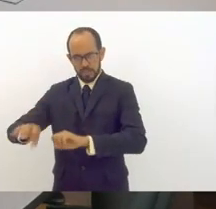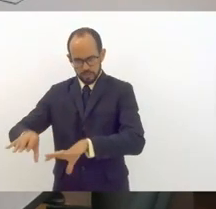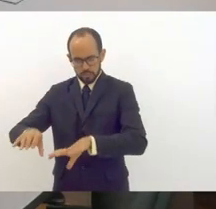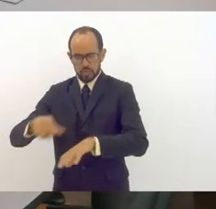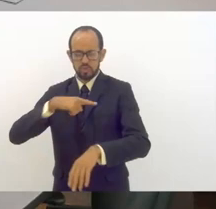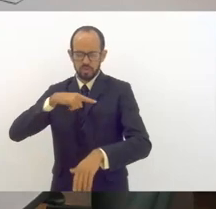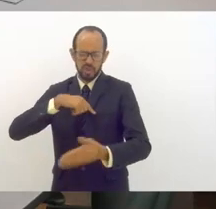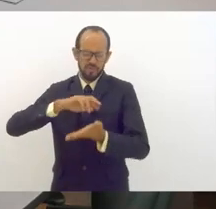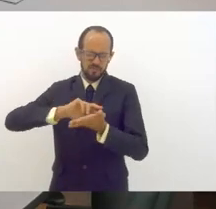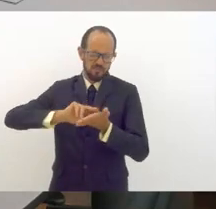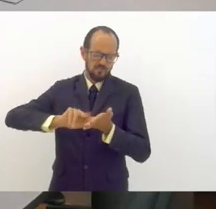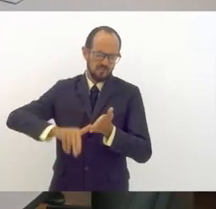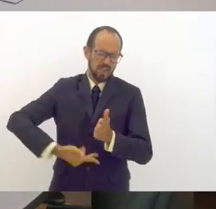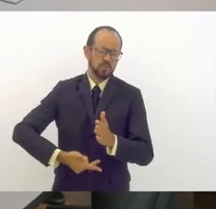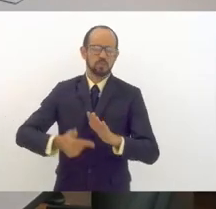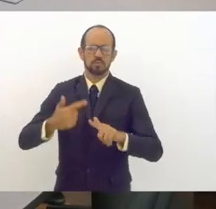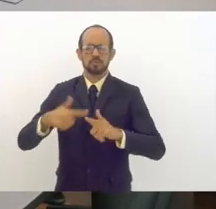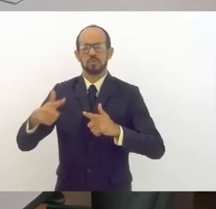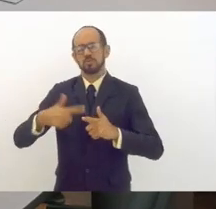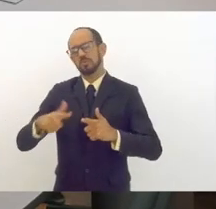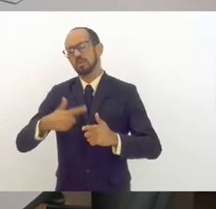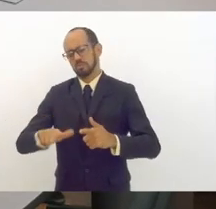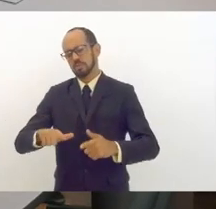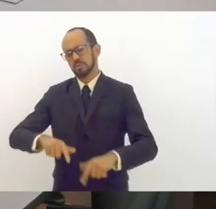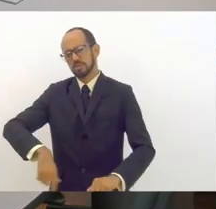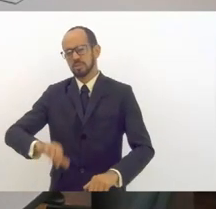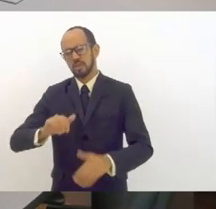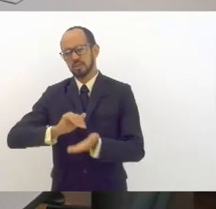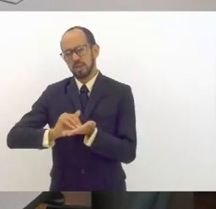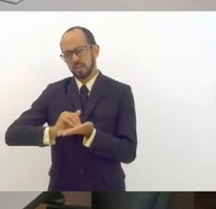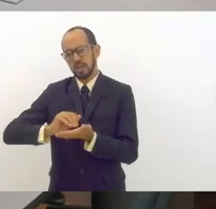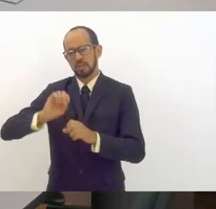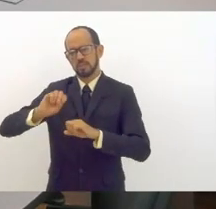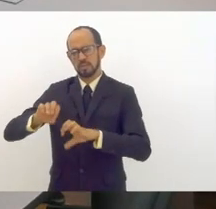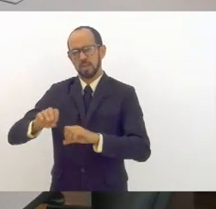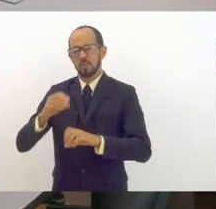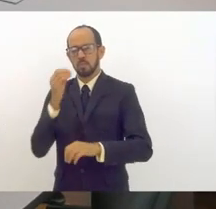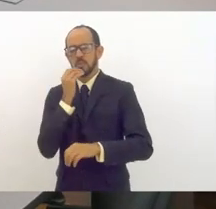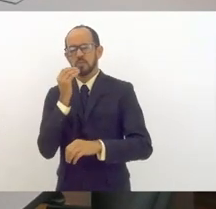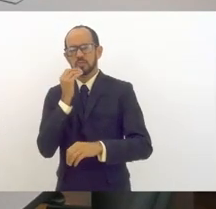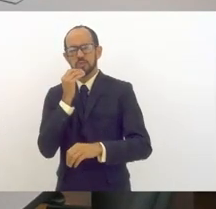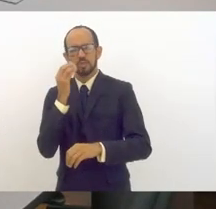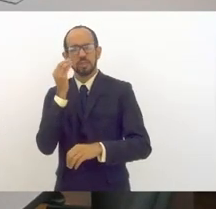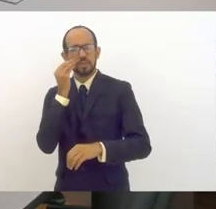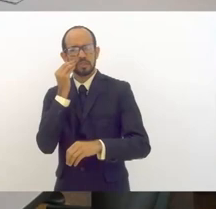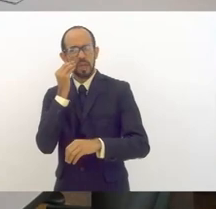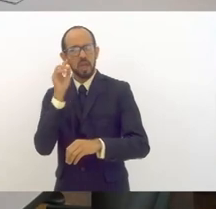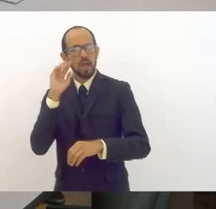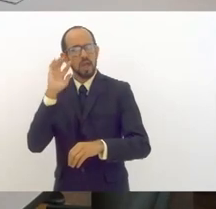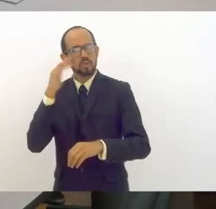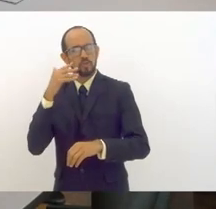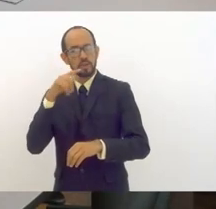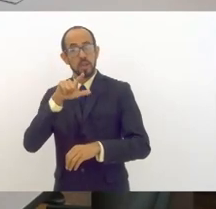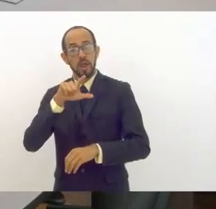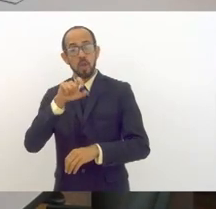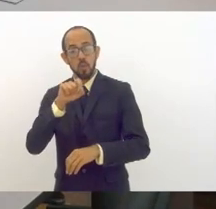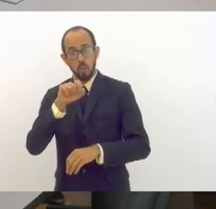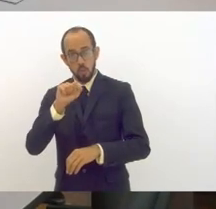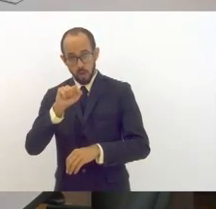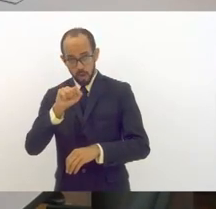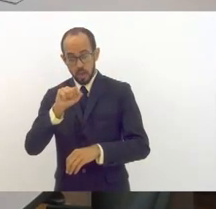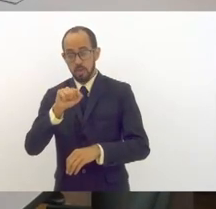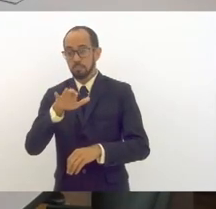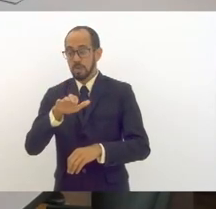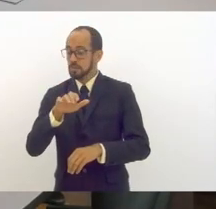muitos problemas que a SEDUC poderia ter tentado resolvê-los através da LOA, e, infelizmente, isso não se